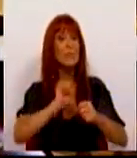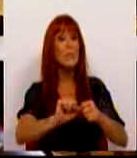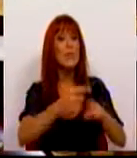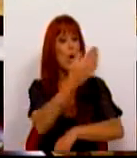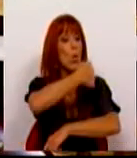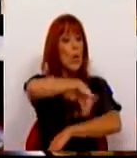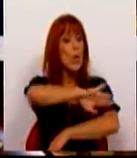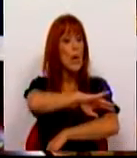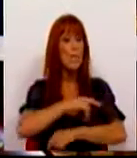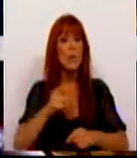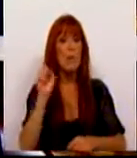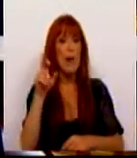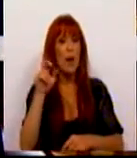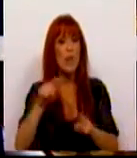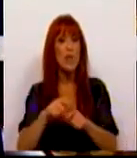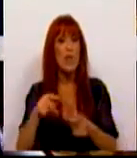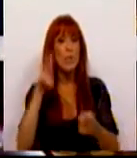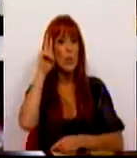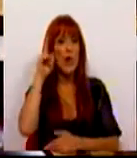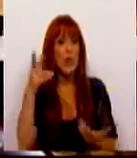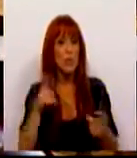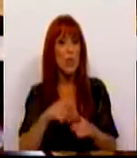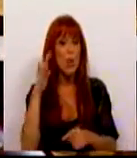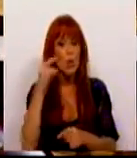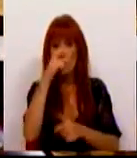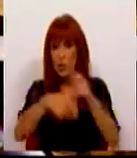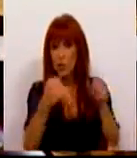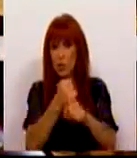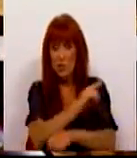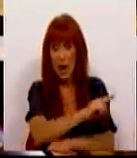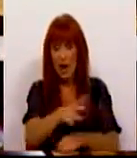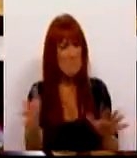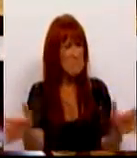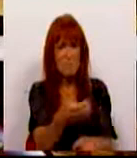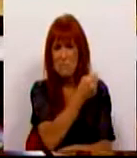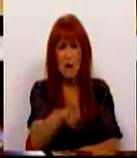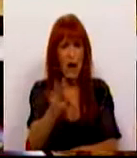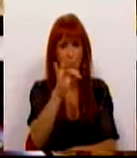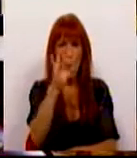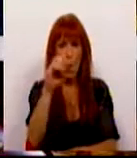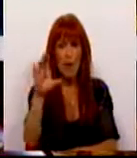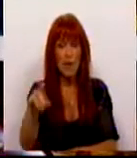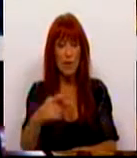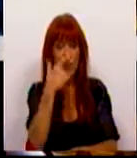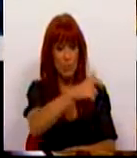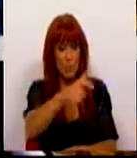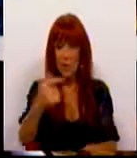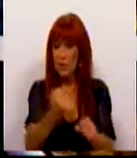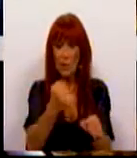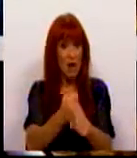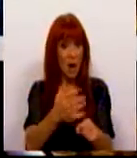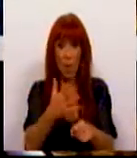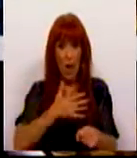municipais de Coimbra, Barreiro e Porto Alegre. O número de trabalhadores em causa rondará os 400. Estes trabalhadores não